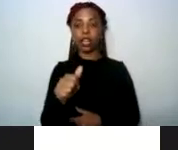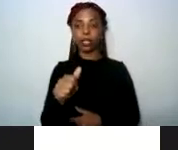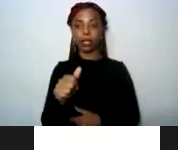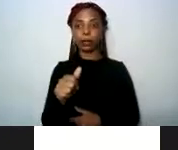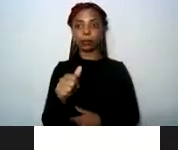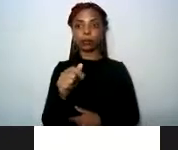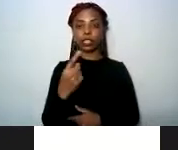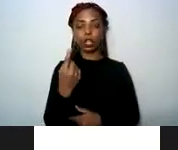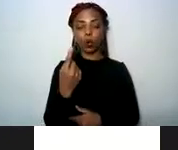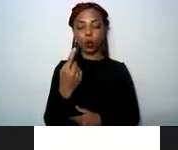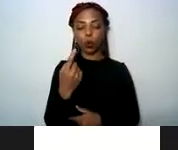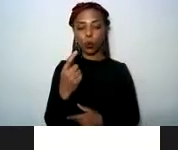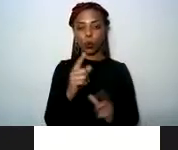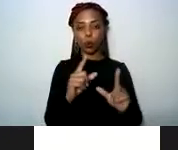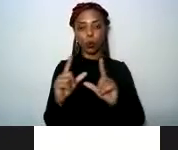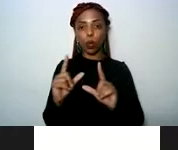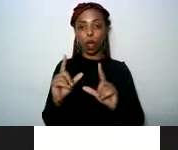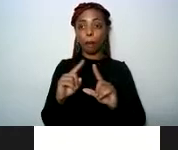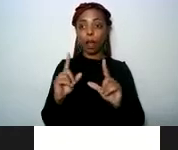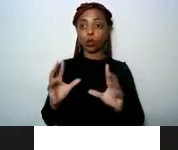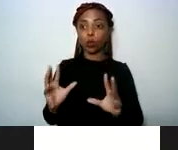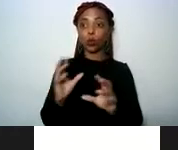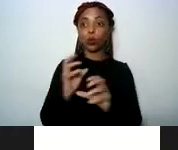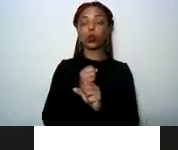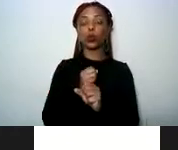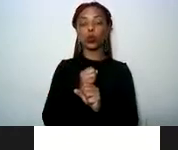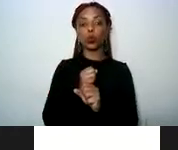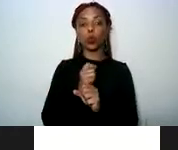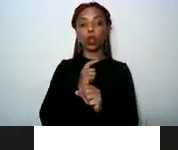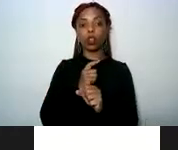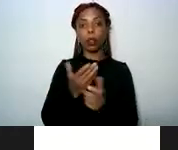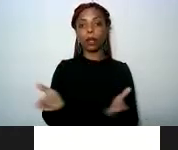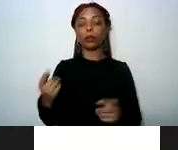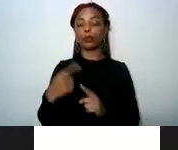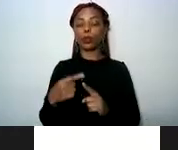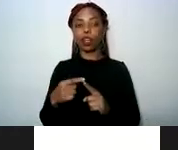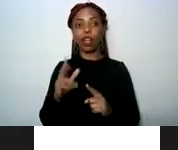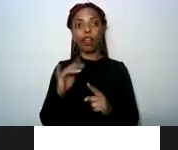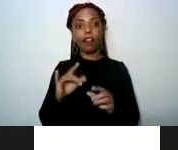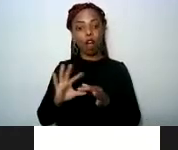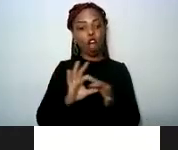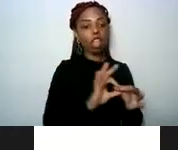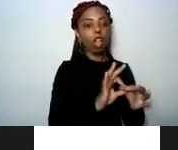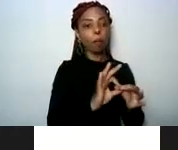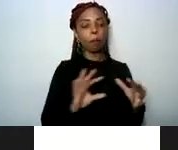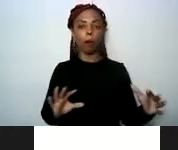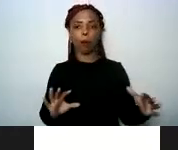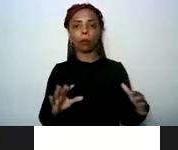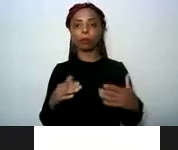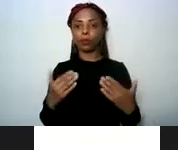único o todo ele vai sair perdendo também porque esse fio condutor ele vai ser quebrado e um dos objetivos